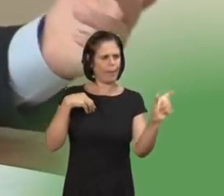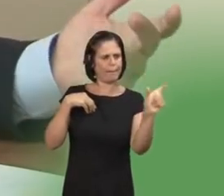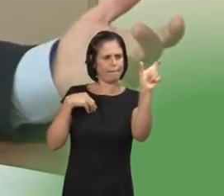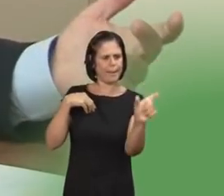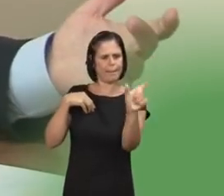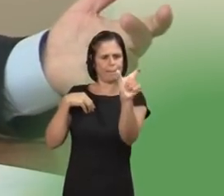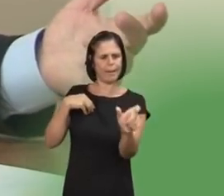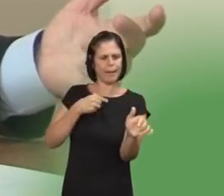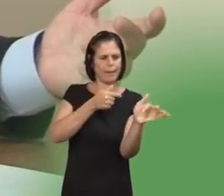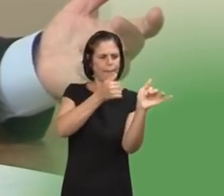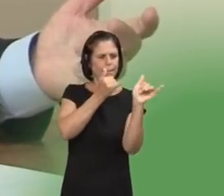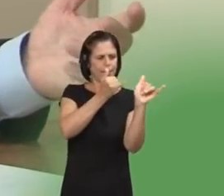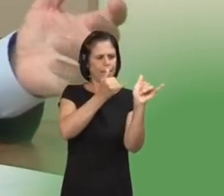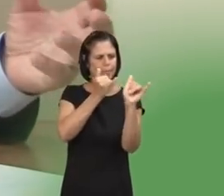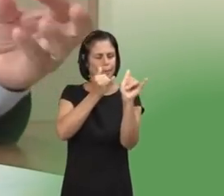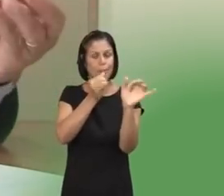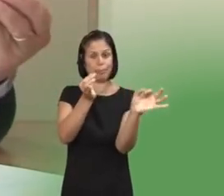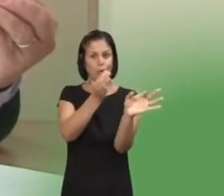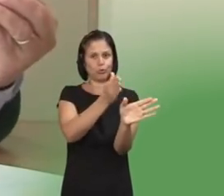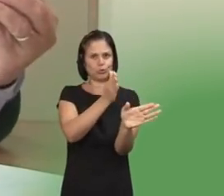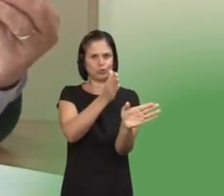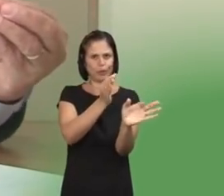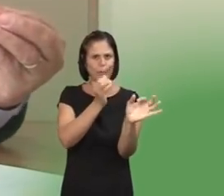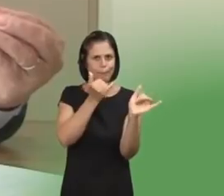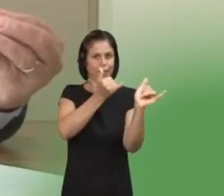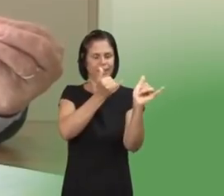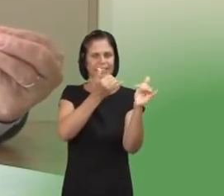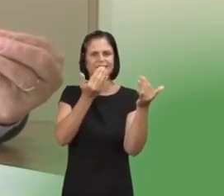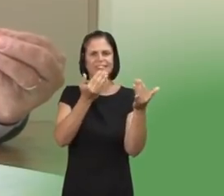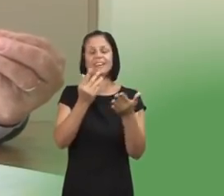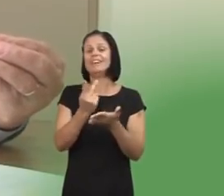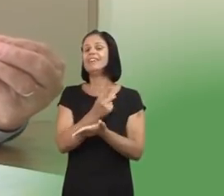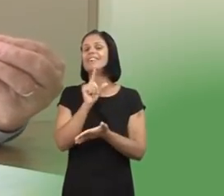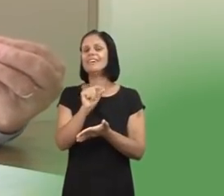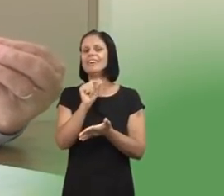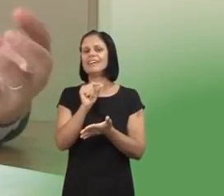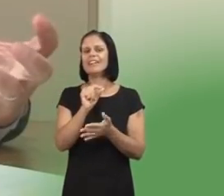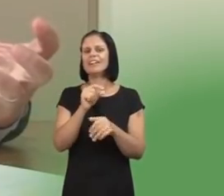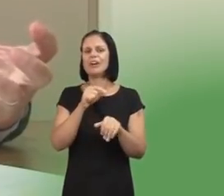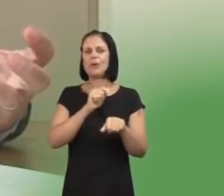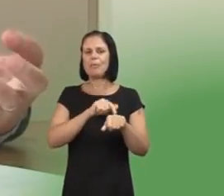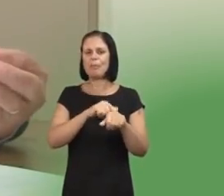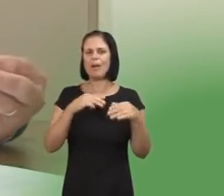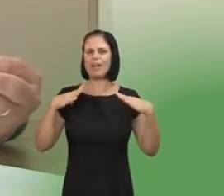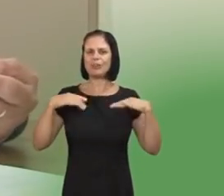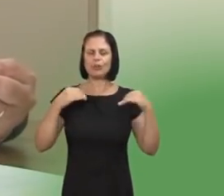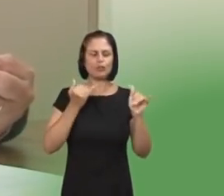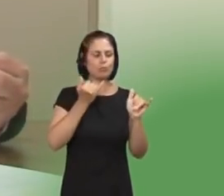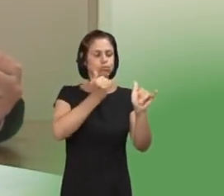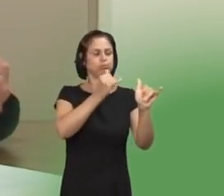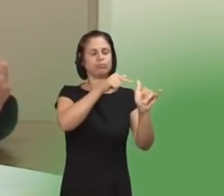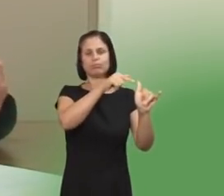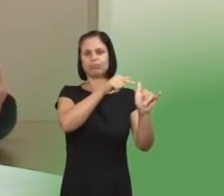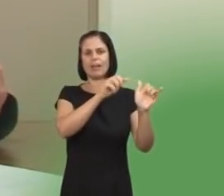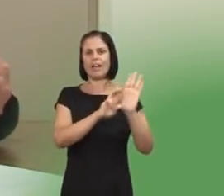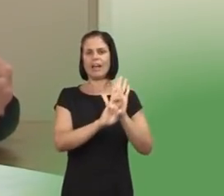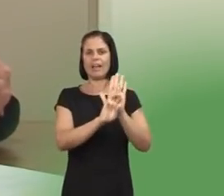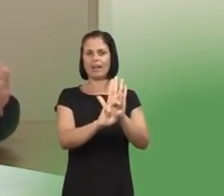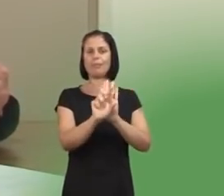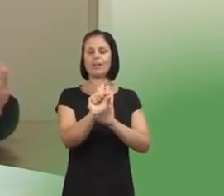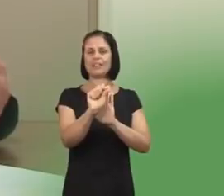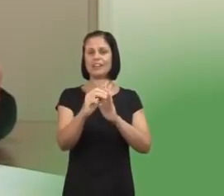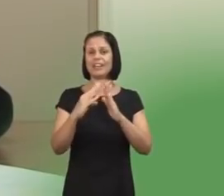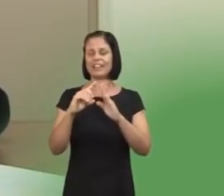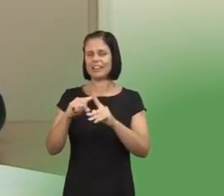tocar as 7 trombetas. Então agora o que vai acontecer? Esse toque dessas trombetas, eles